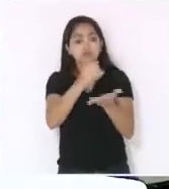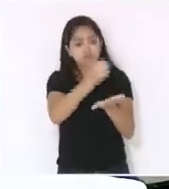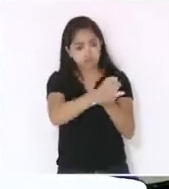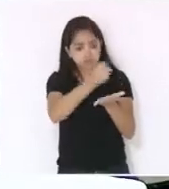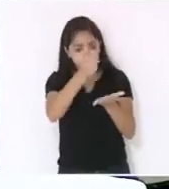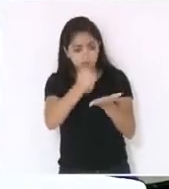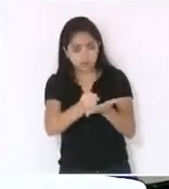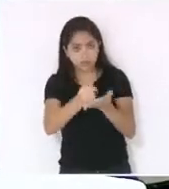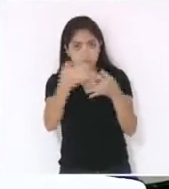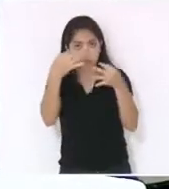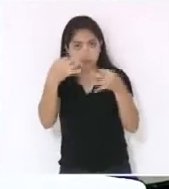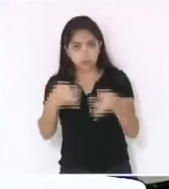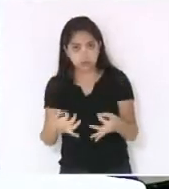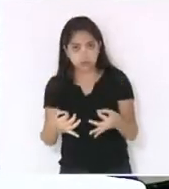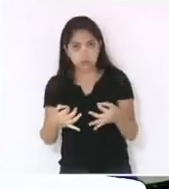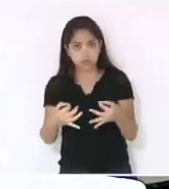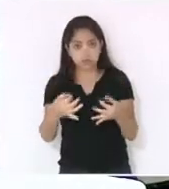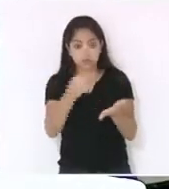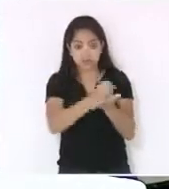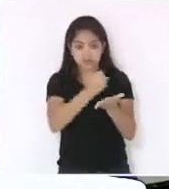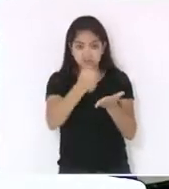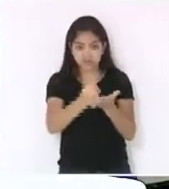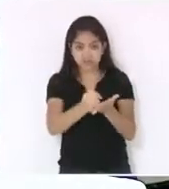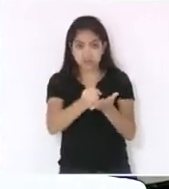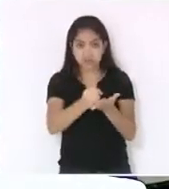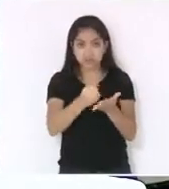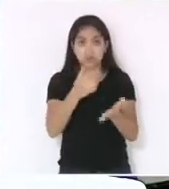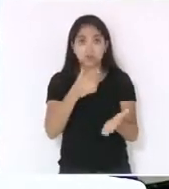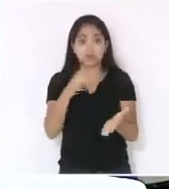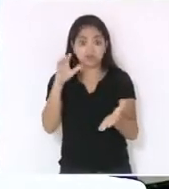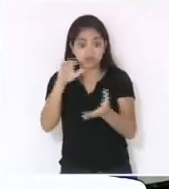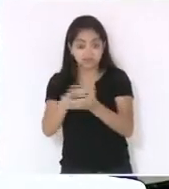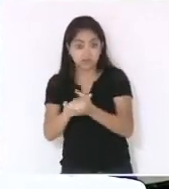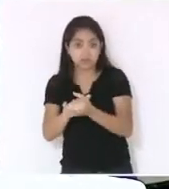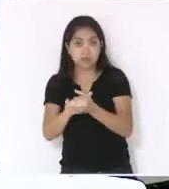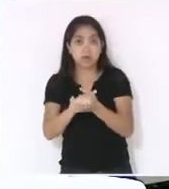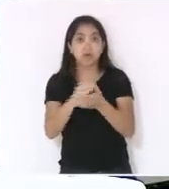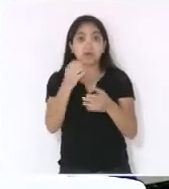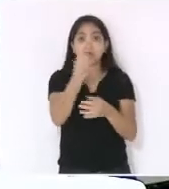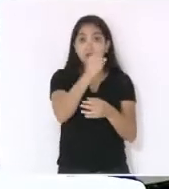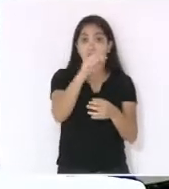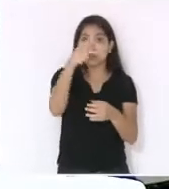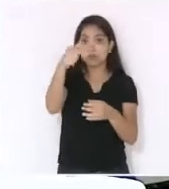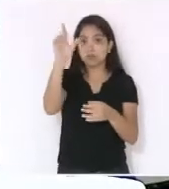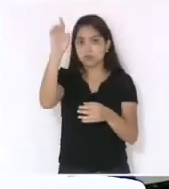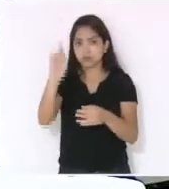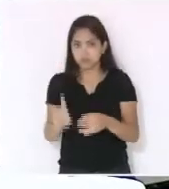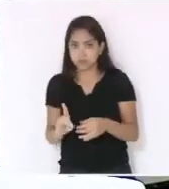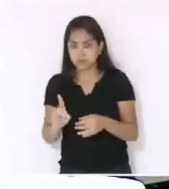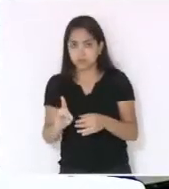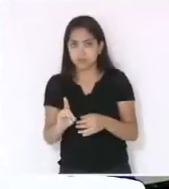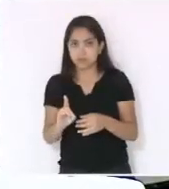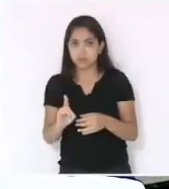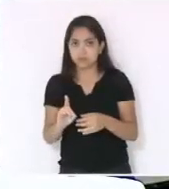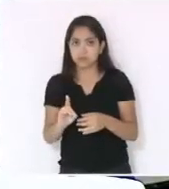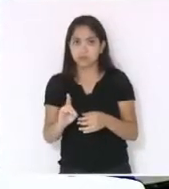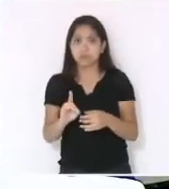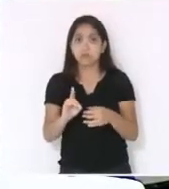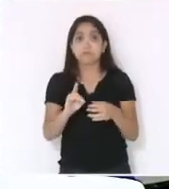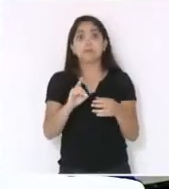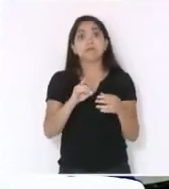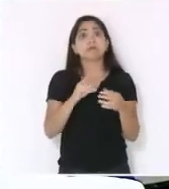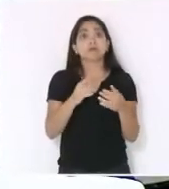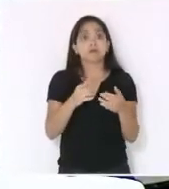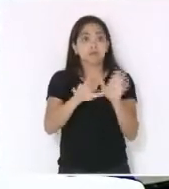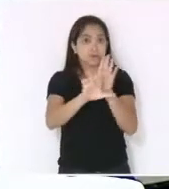porque em uma certidão de casamento estão contidos 87 direitos, que vão desde a regulamentação